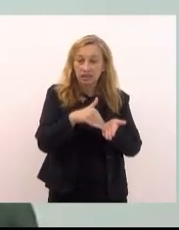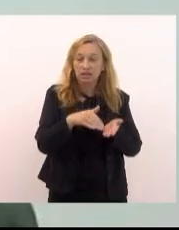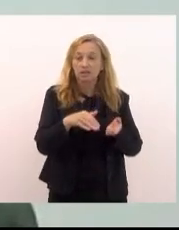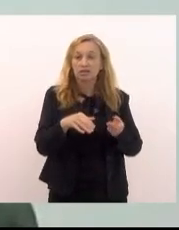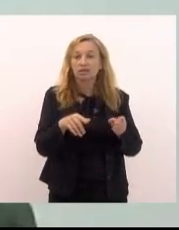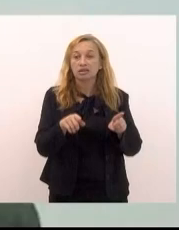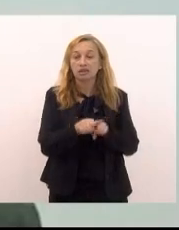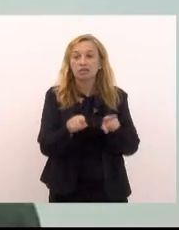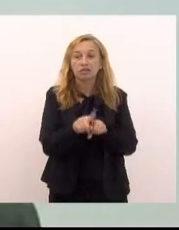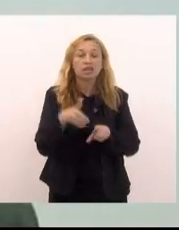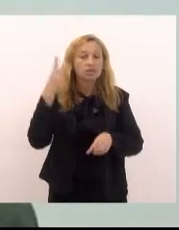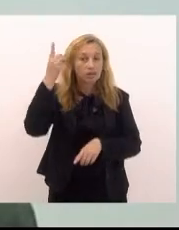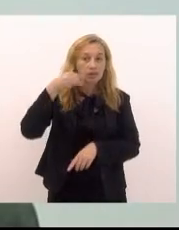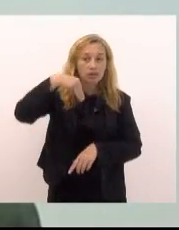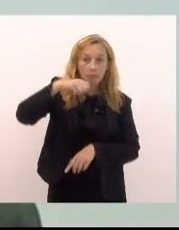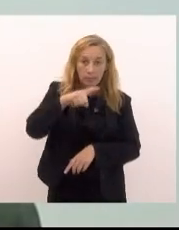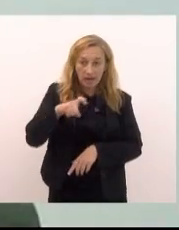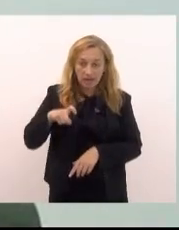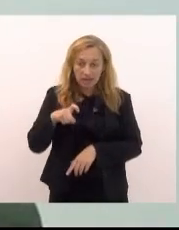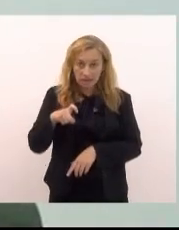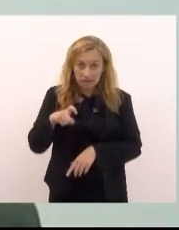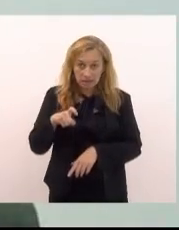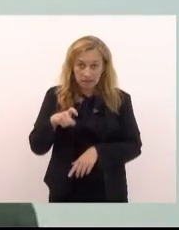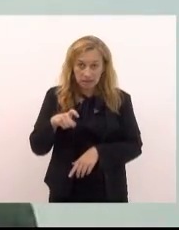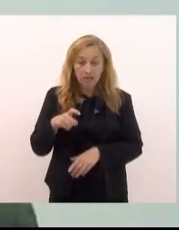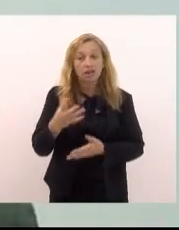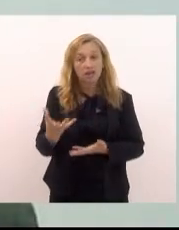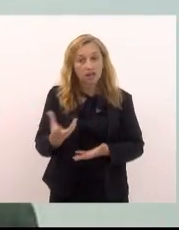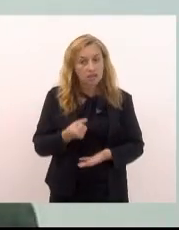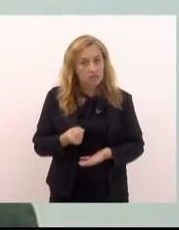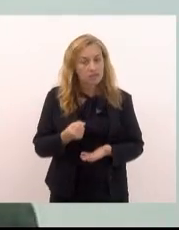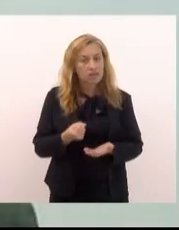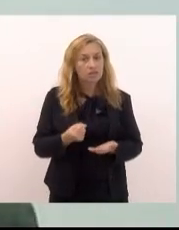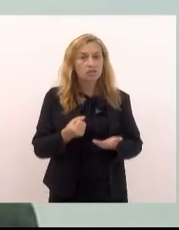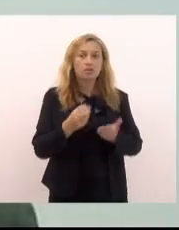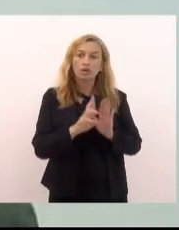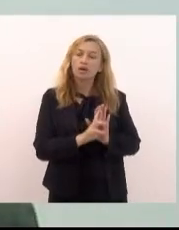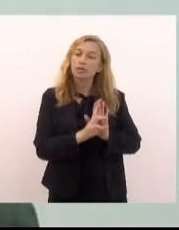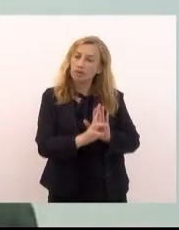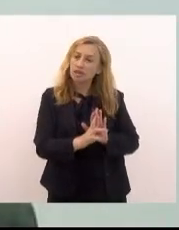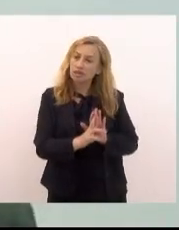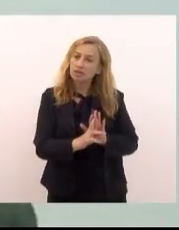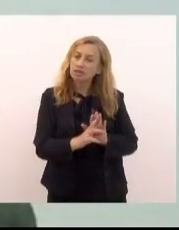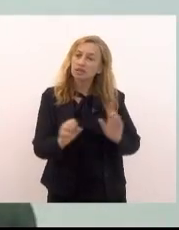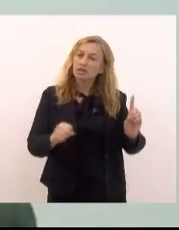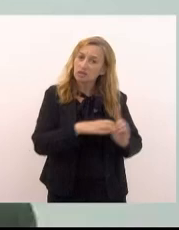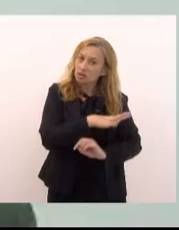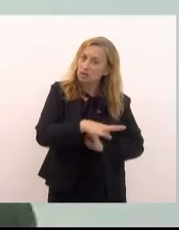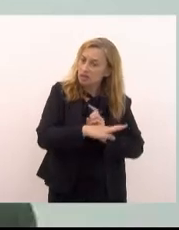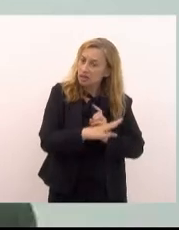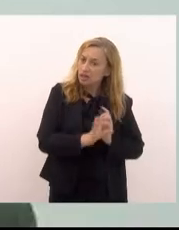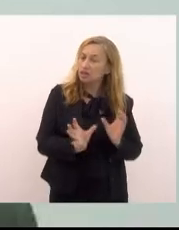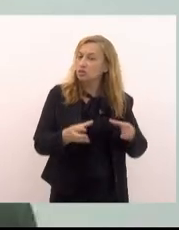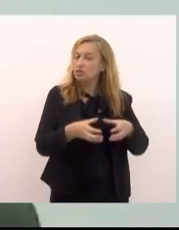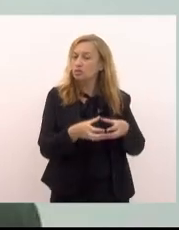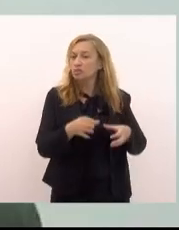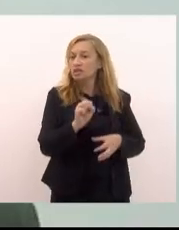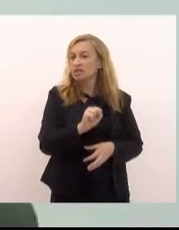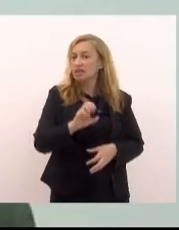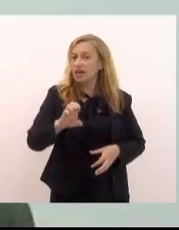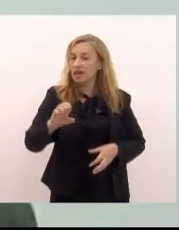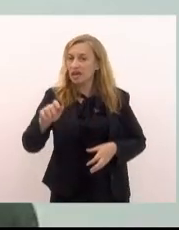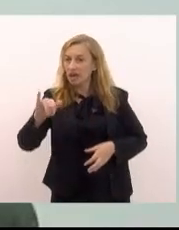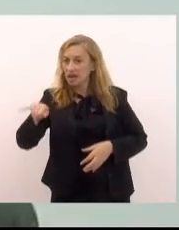Maxi Lemos, que recebesse os representantes da sociedade de classe, da CAERJ,